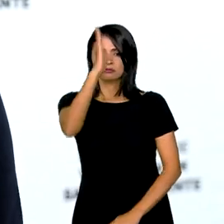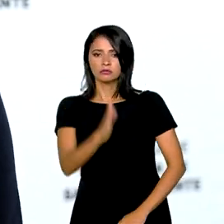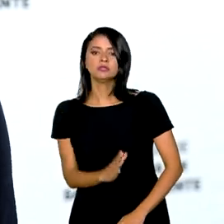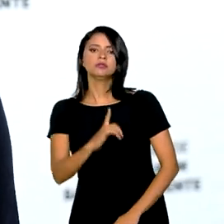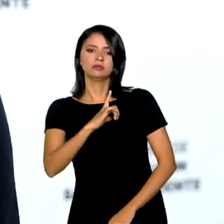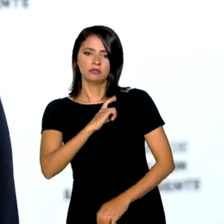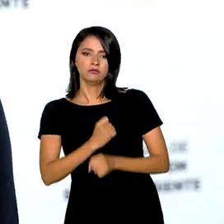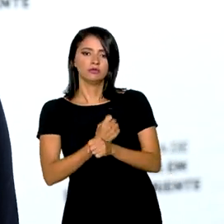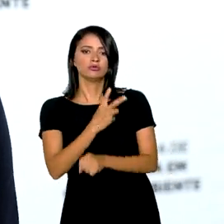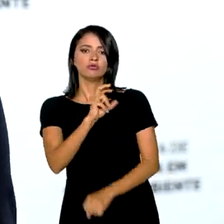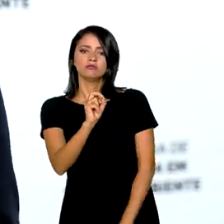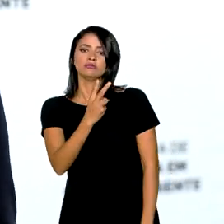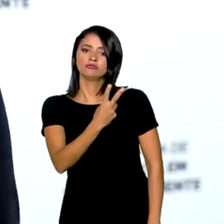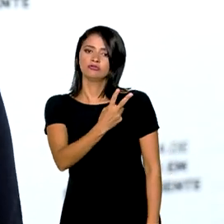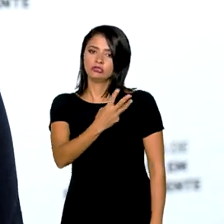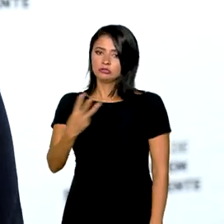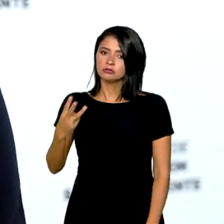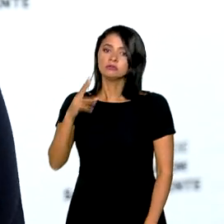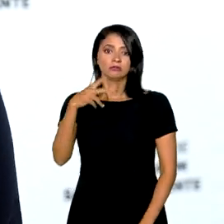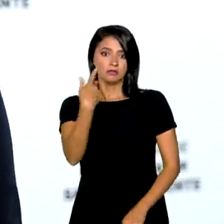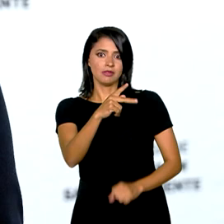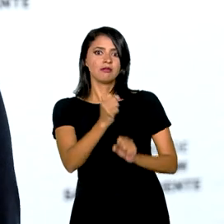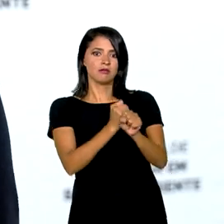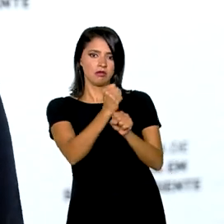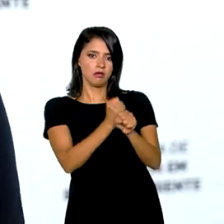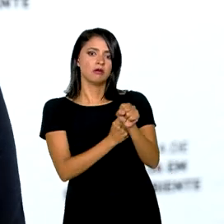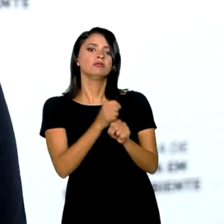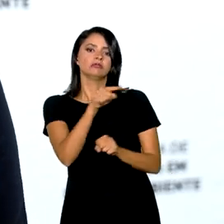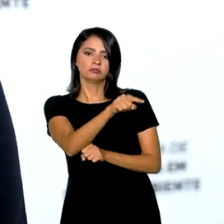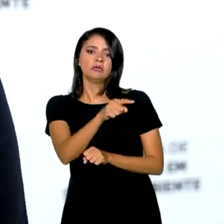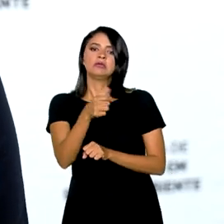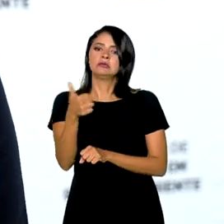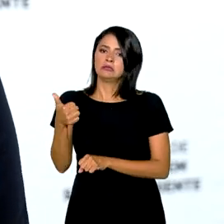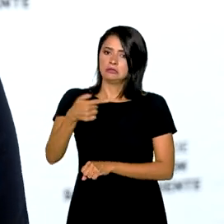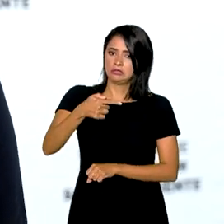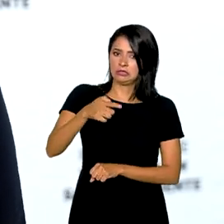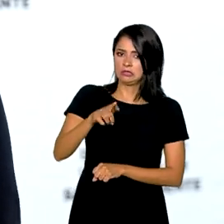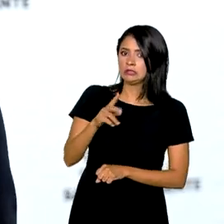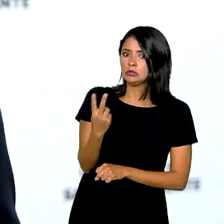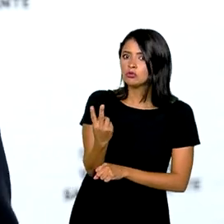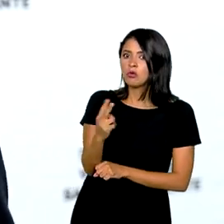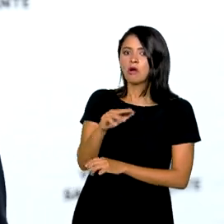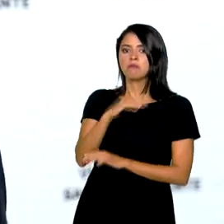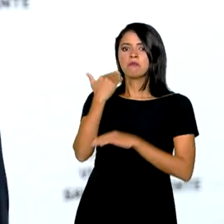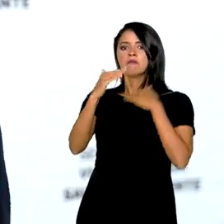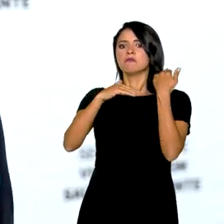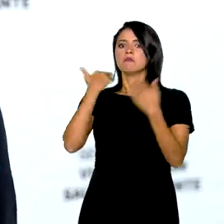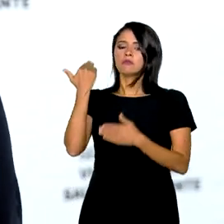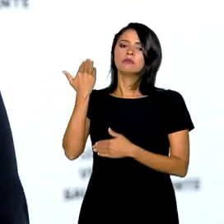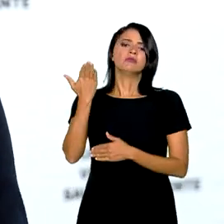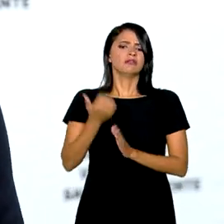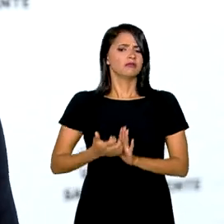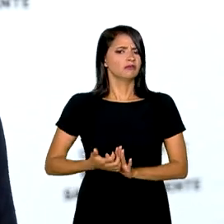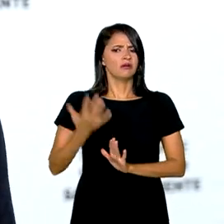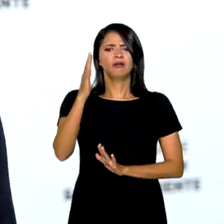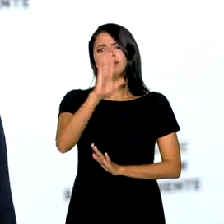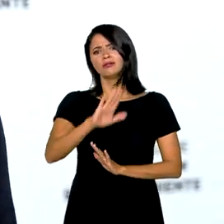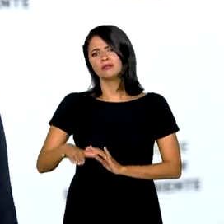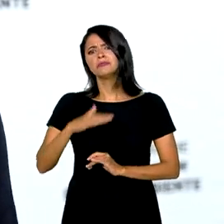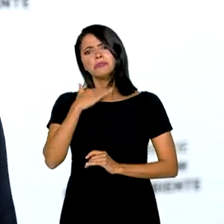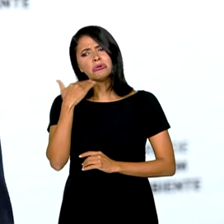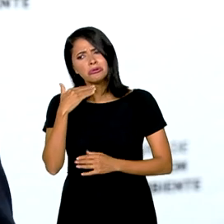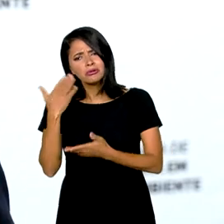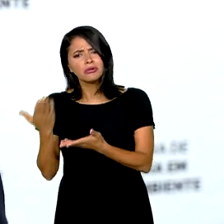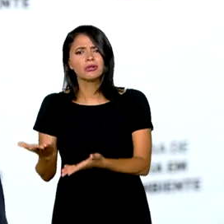tivemos em 2023, apenas em 2023, 172 óbitos. São muitas crianças que perderam